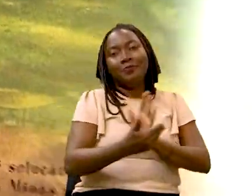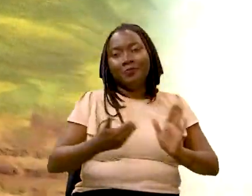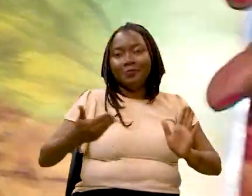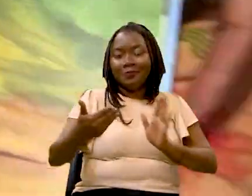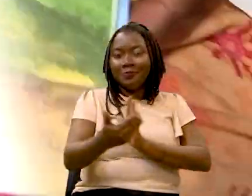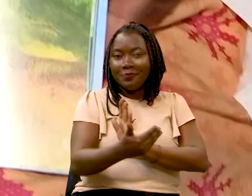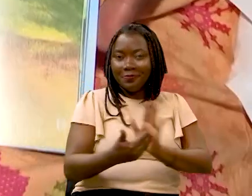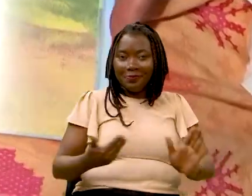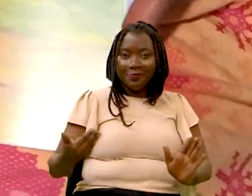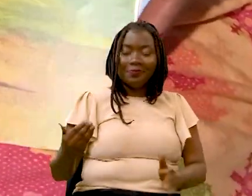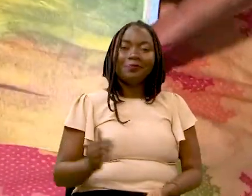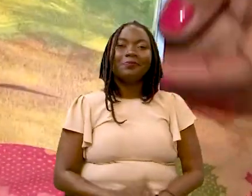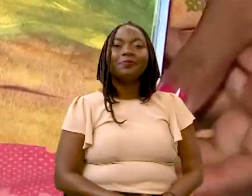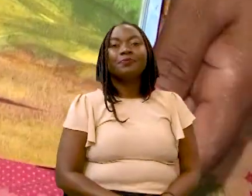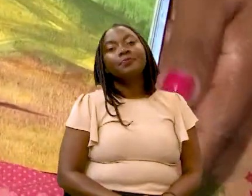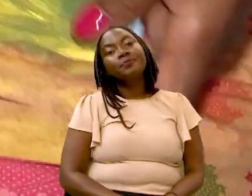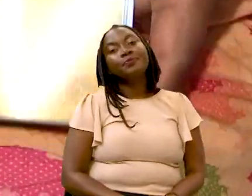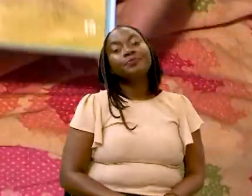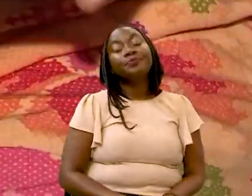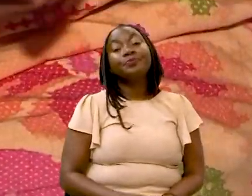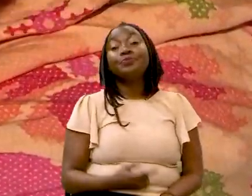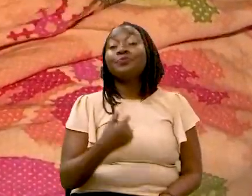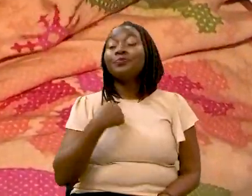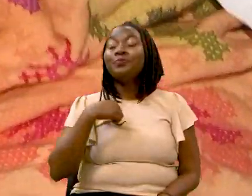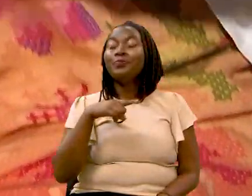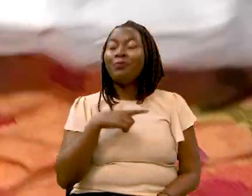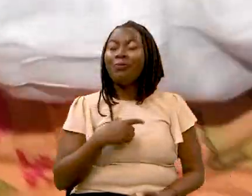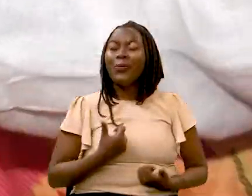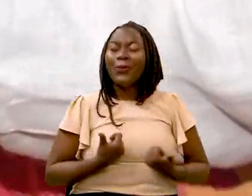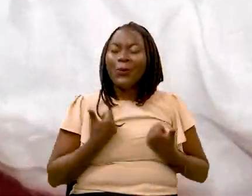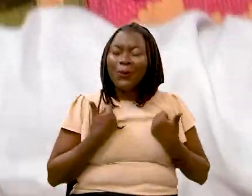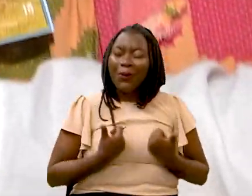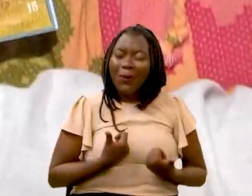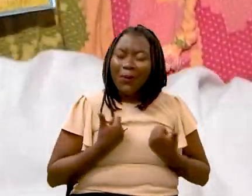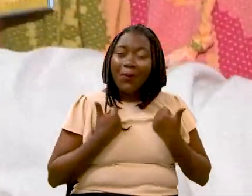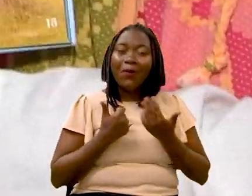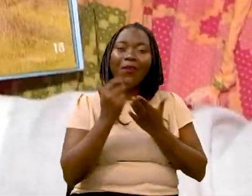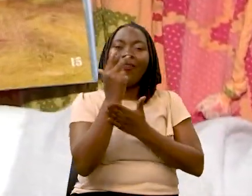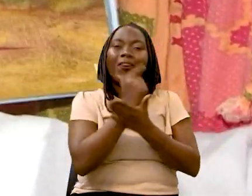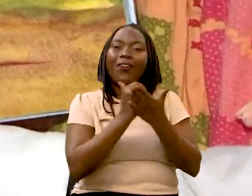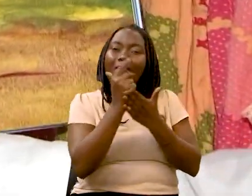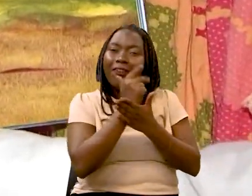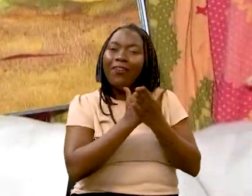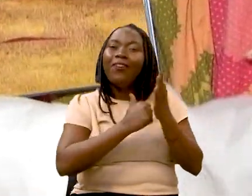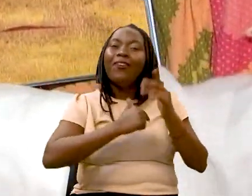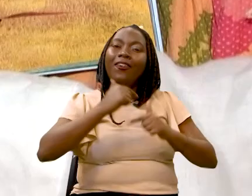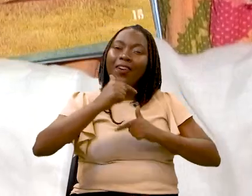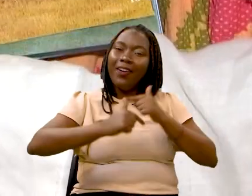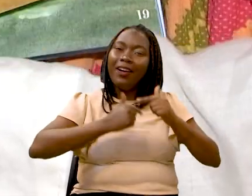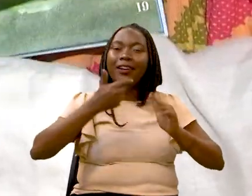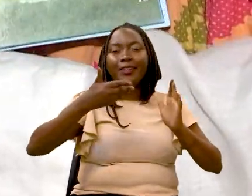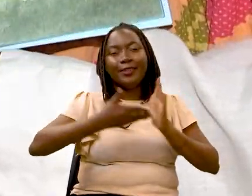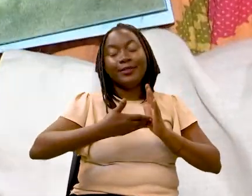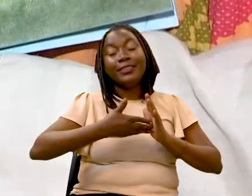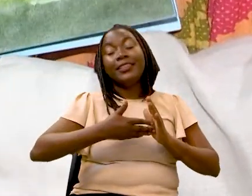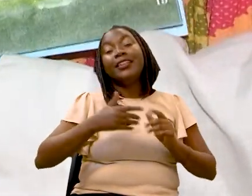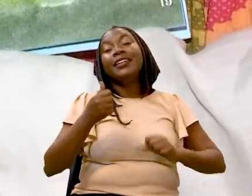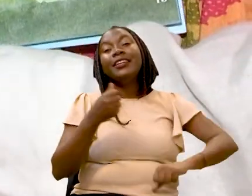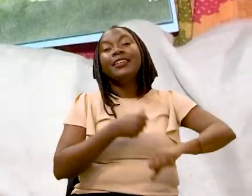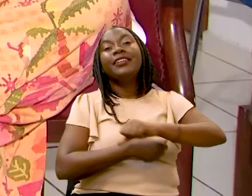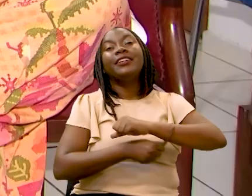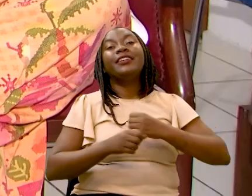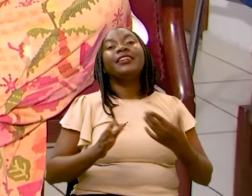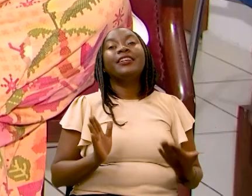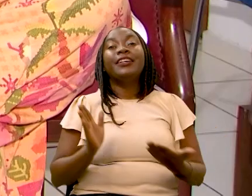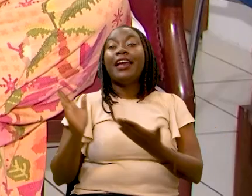se transformou nesse livro. Certo. É um livro do Hauer e eu tive a honra de ser ilustradora